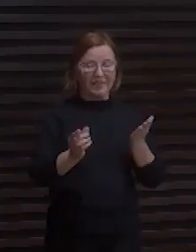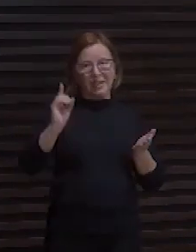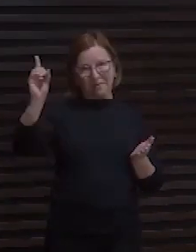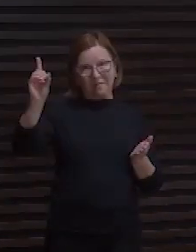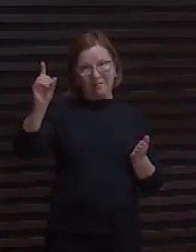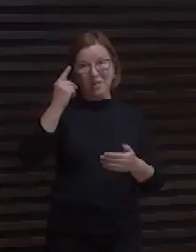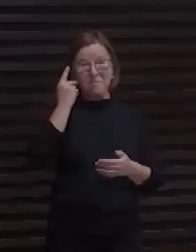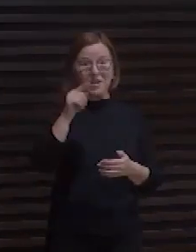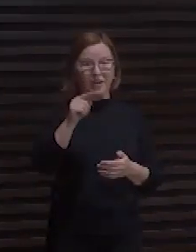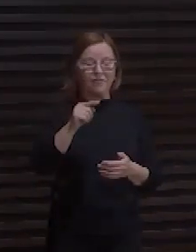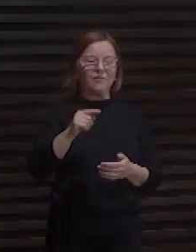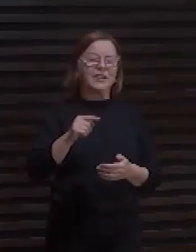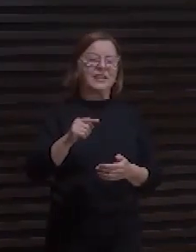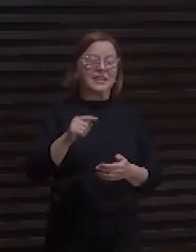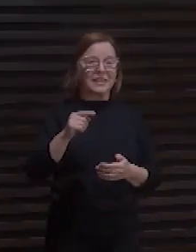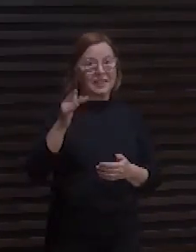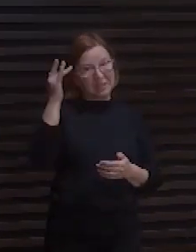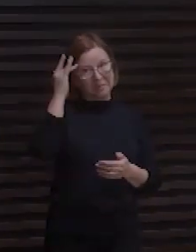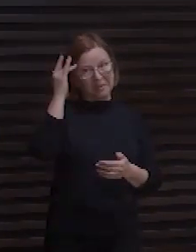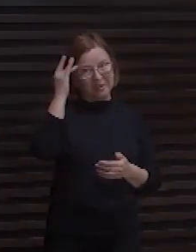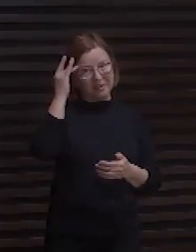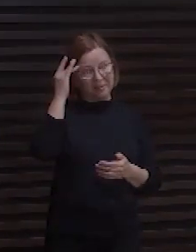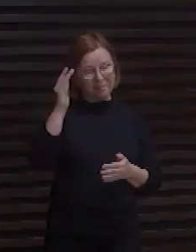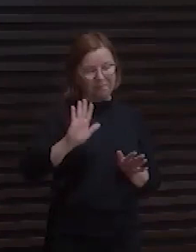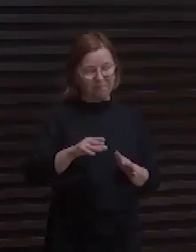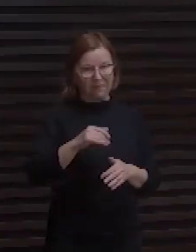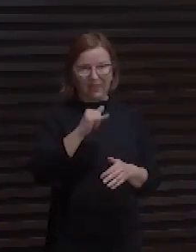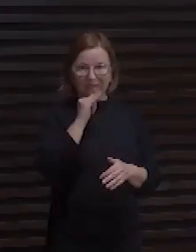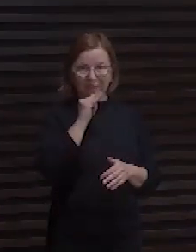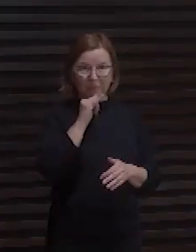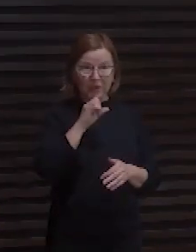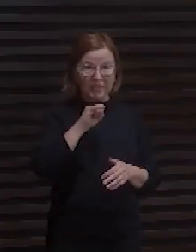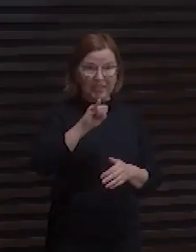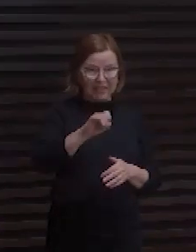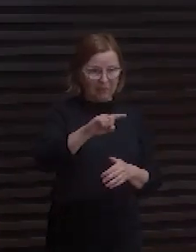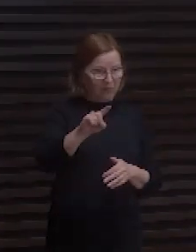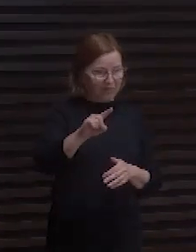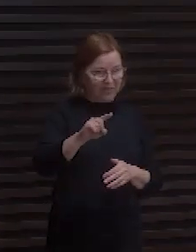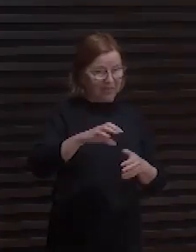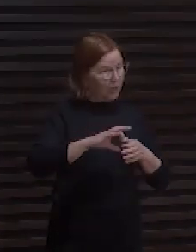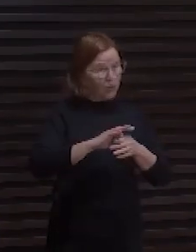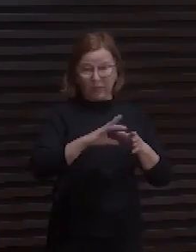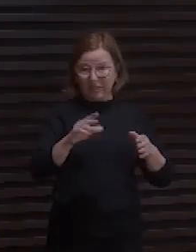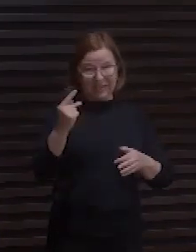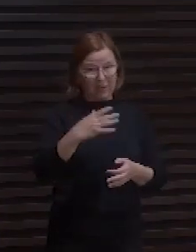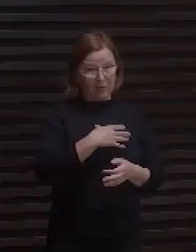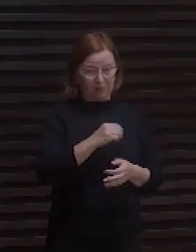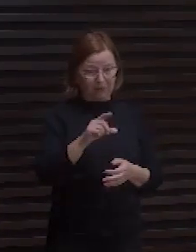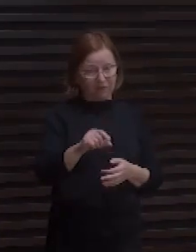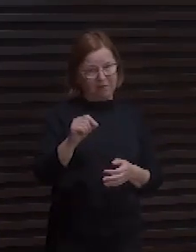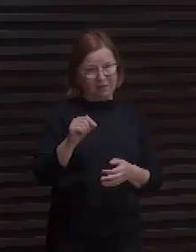amadurecer. Se você não deixa o seu filho tomar decisões, ele vai continuar sendo